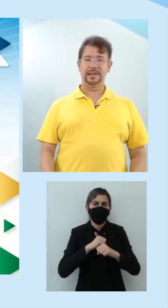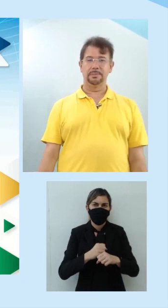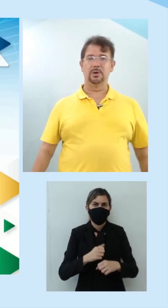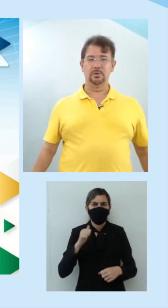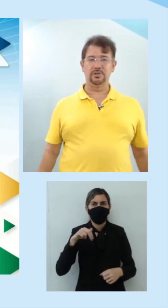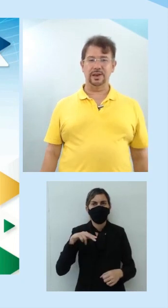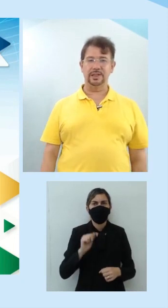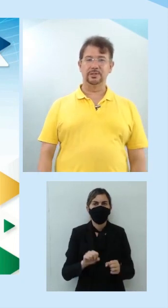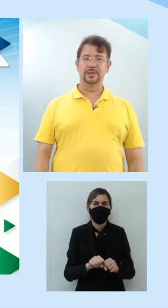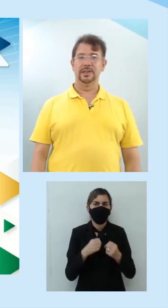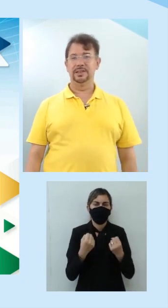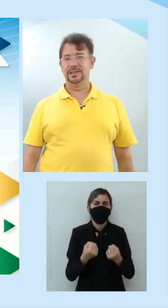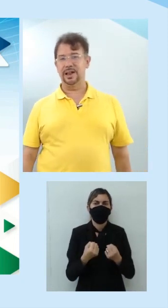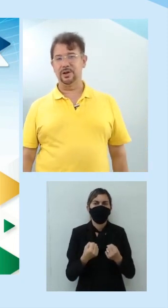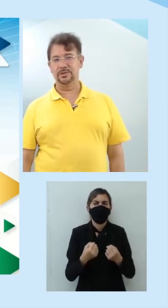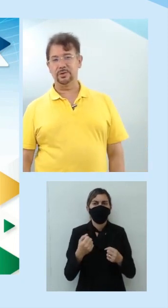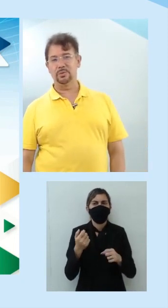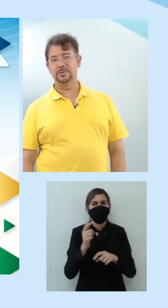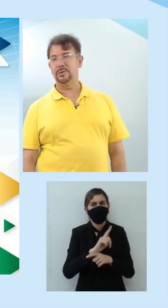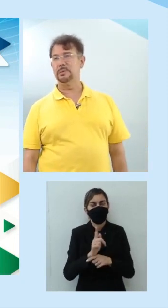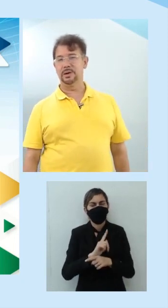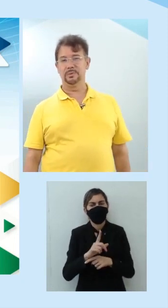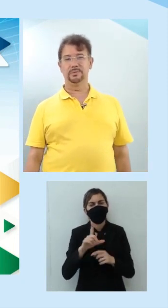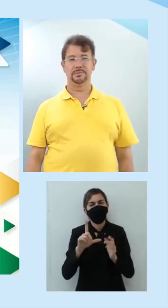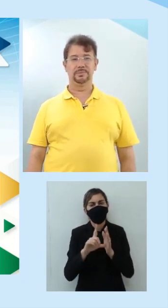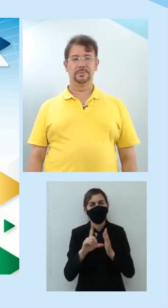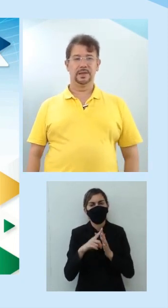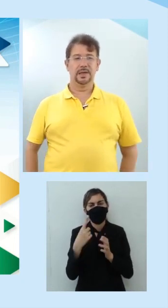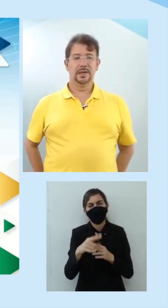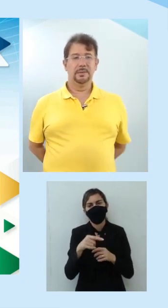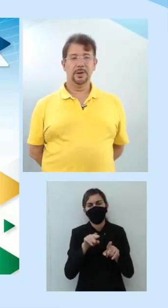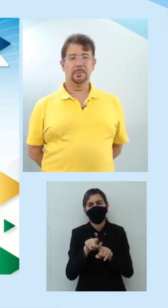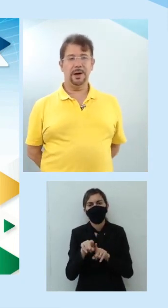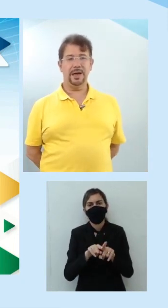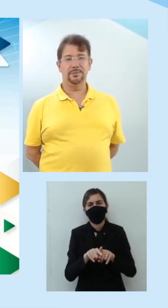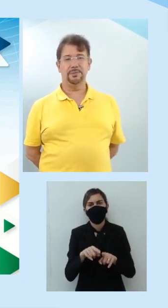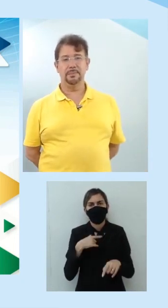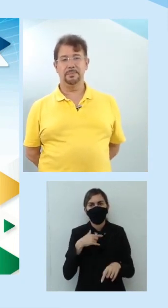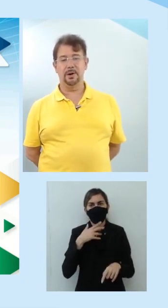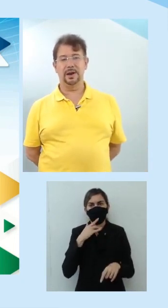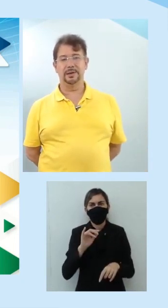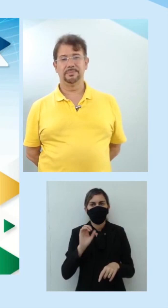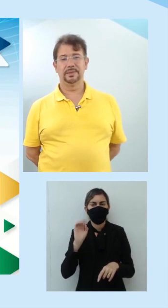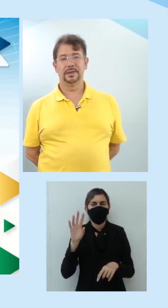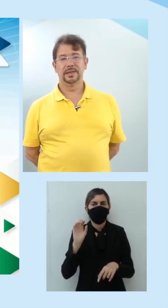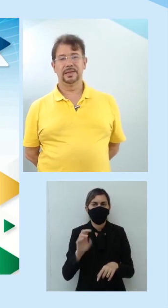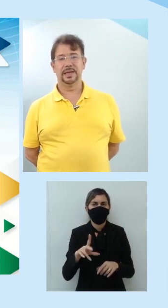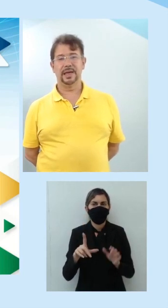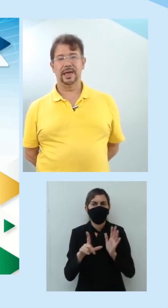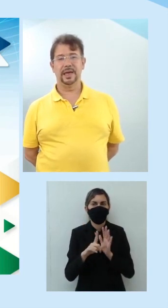Ana quebrou o gerente da loja com o seu irmão. Meu pai foi embora